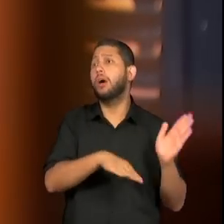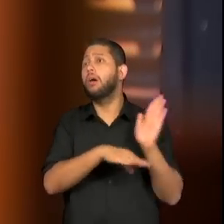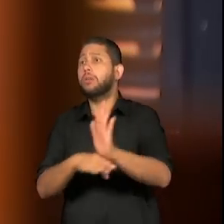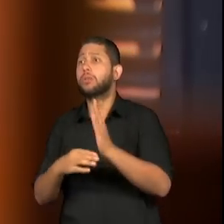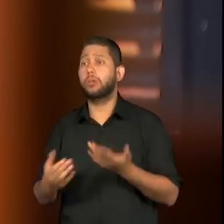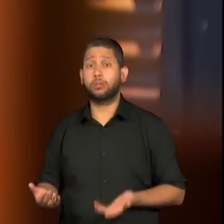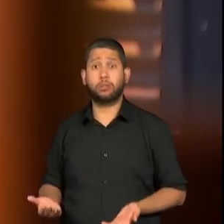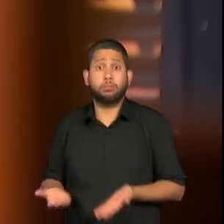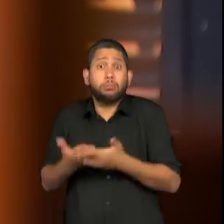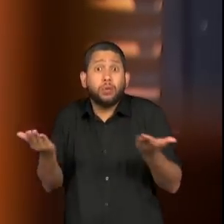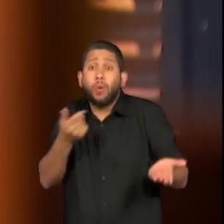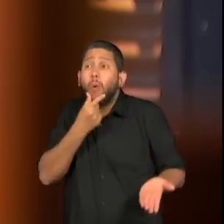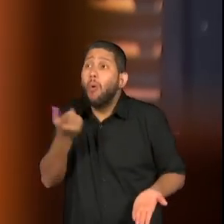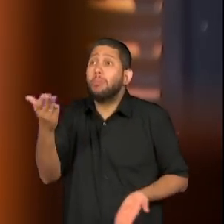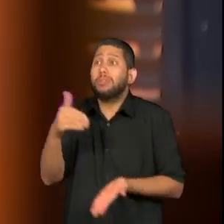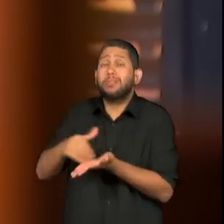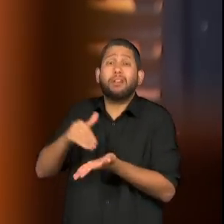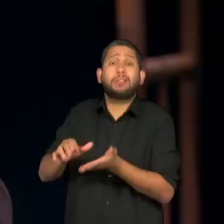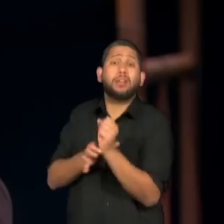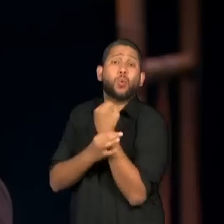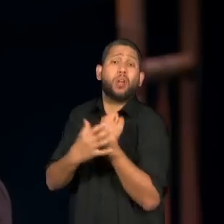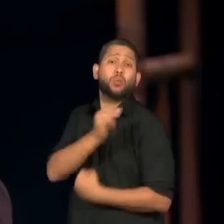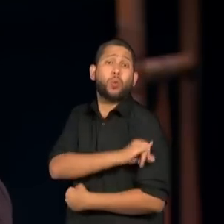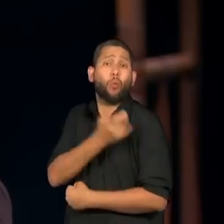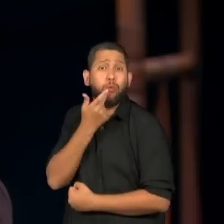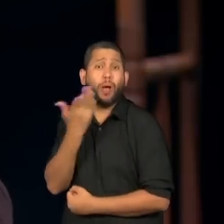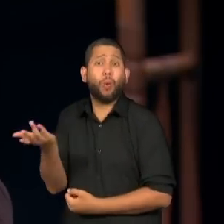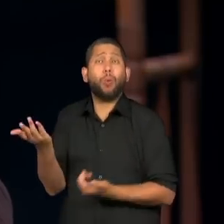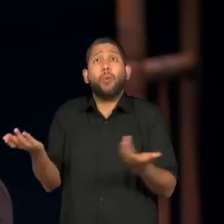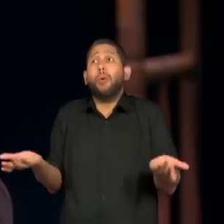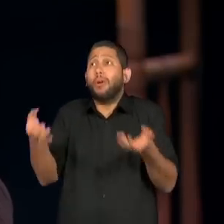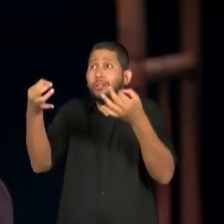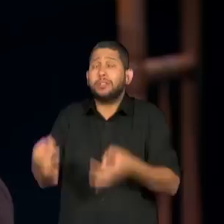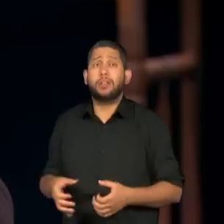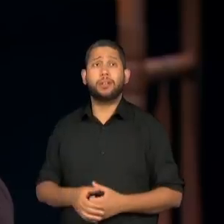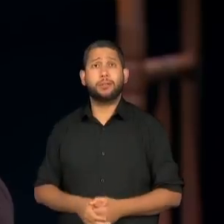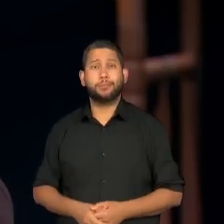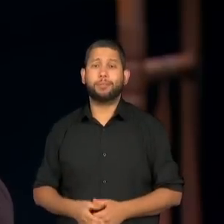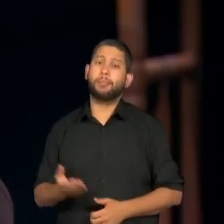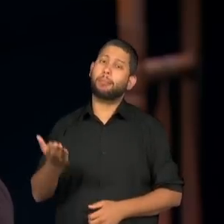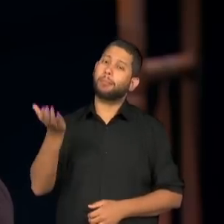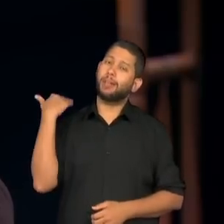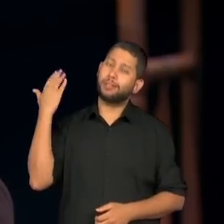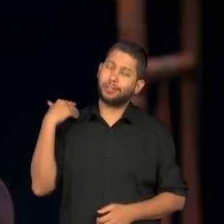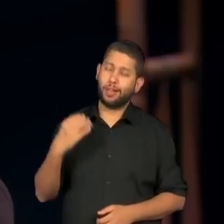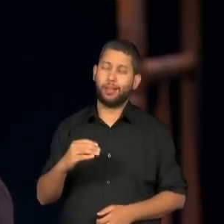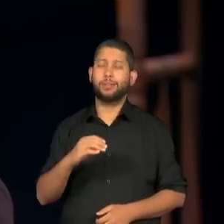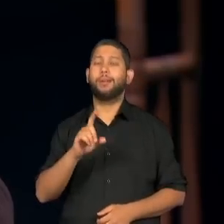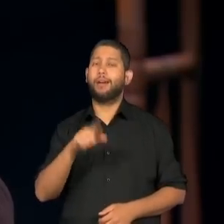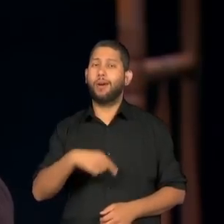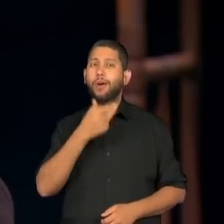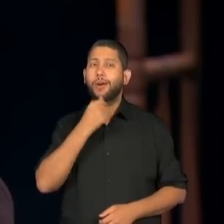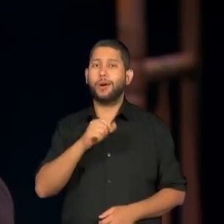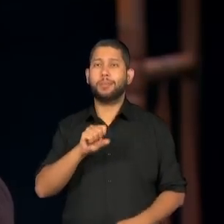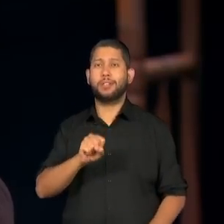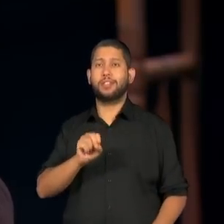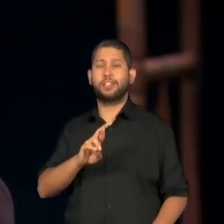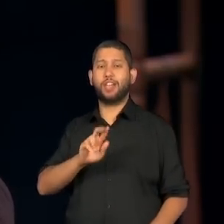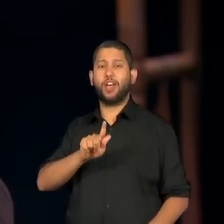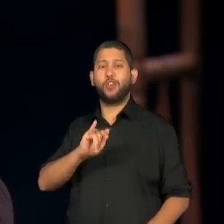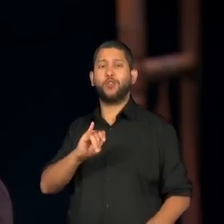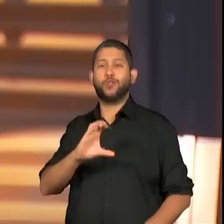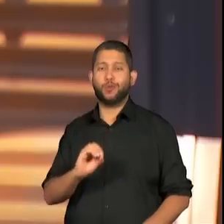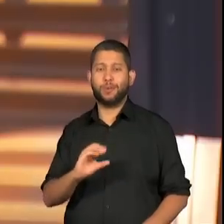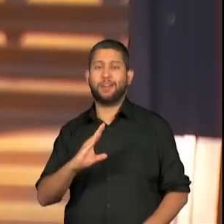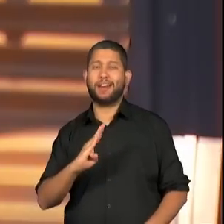pública está falando isso, está lascado. É bom a gente lembrar que o governador era Sérgio Cabral. Exatamente. Saudoso.